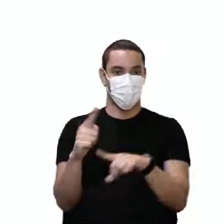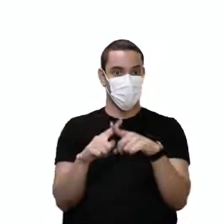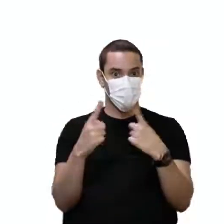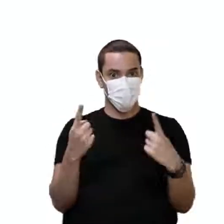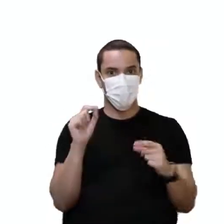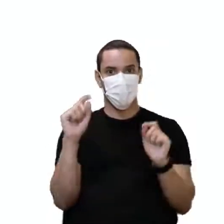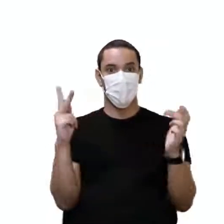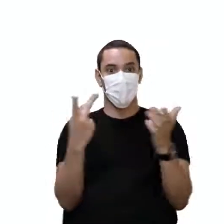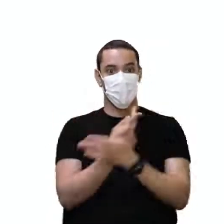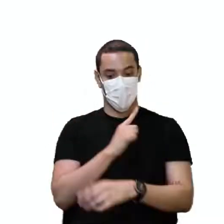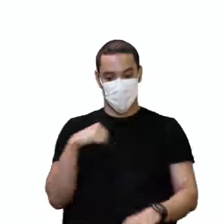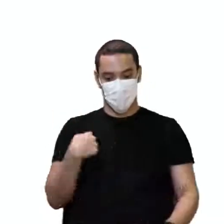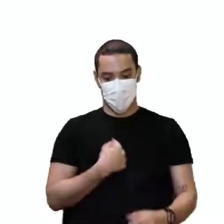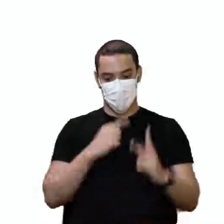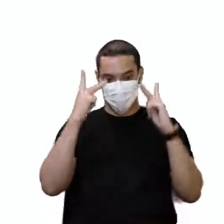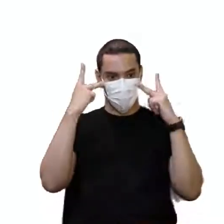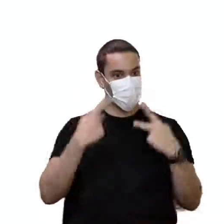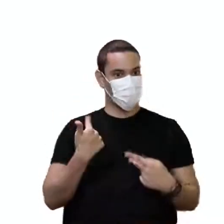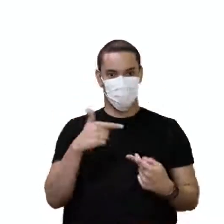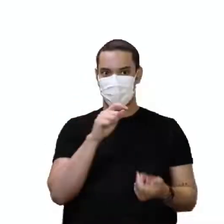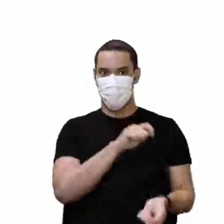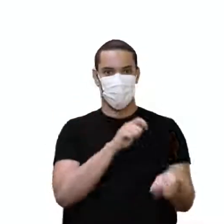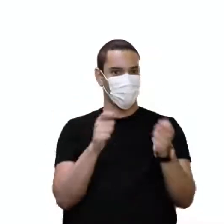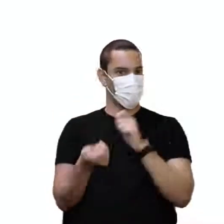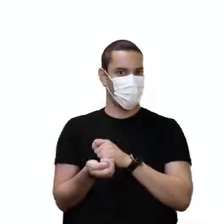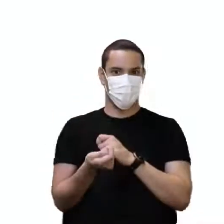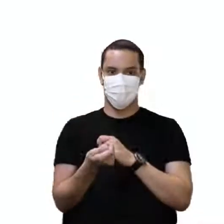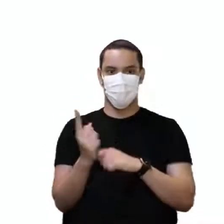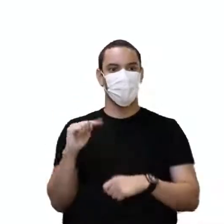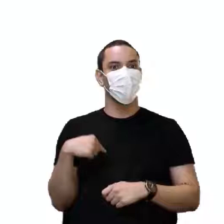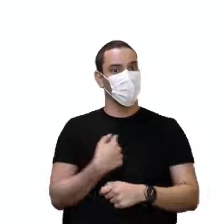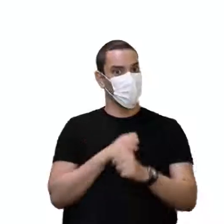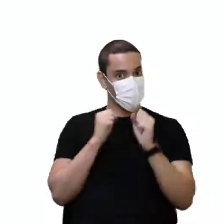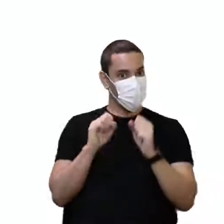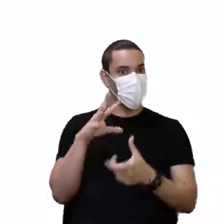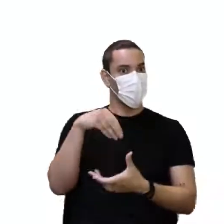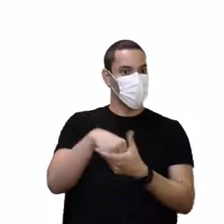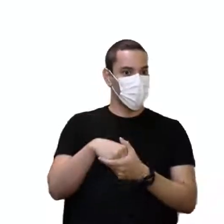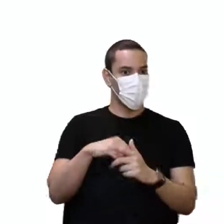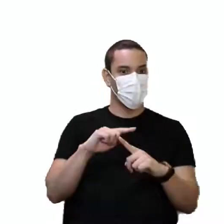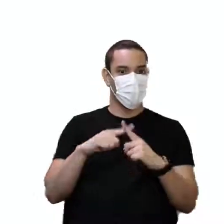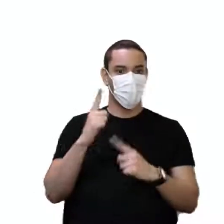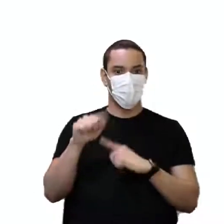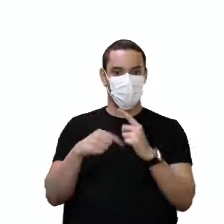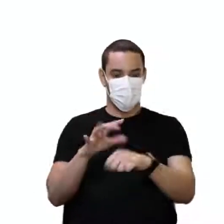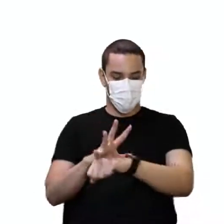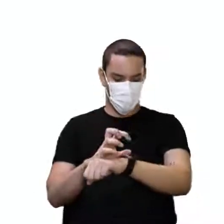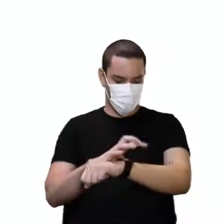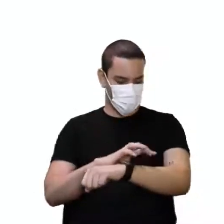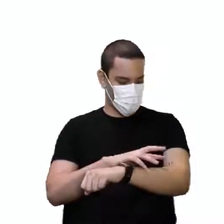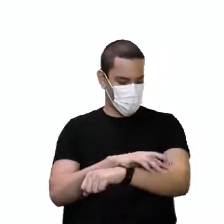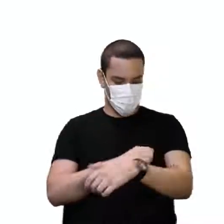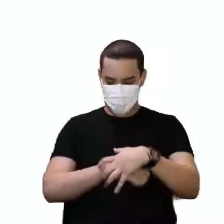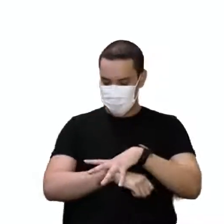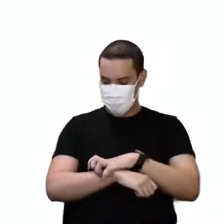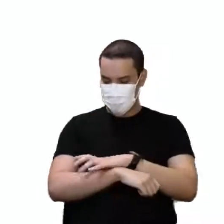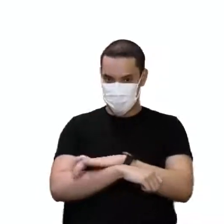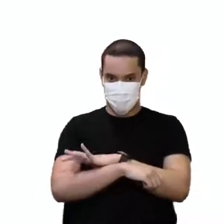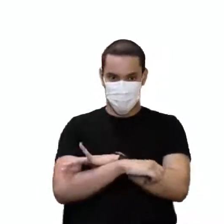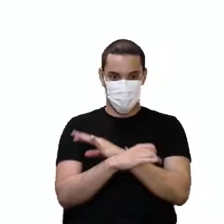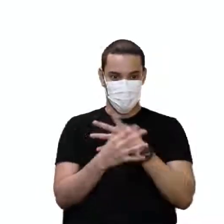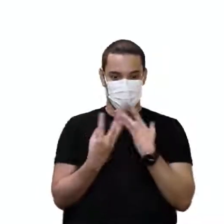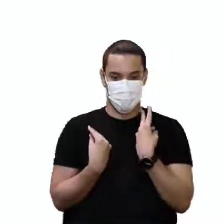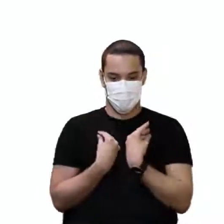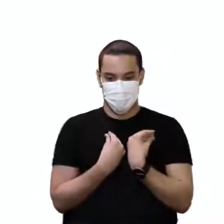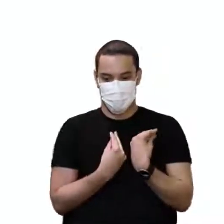que o que acontece com a espécie humana? Nós não estamos adaptados para esse ambiente aquático. A gente pode até ficar um tempo, daqui a pouco murcha a pele toda, perde muita água para o